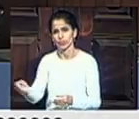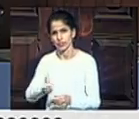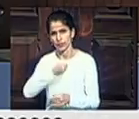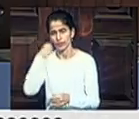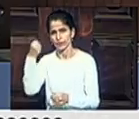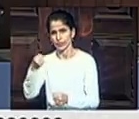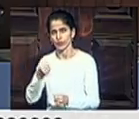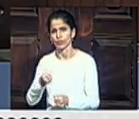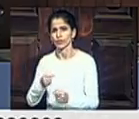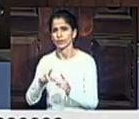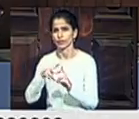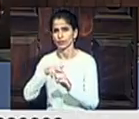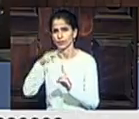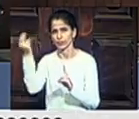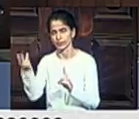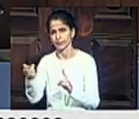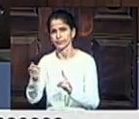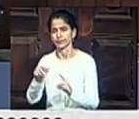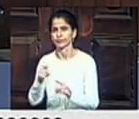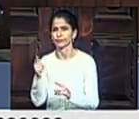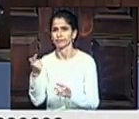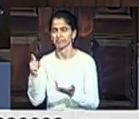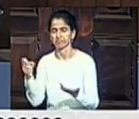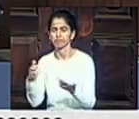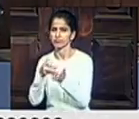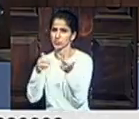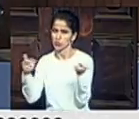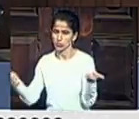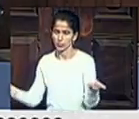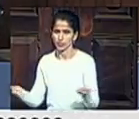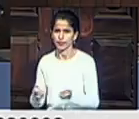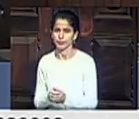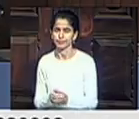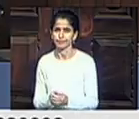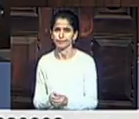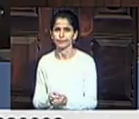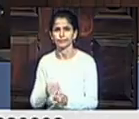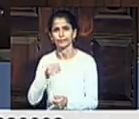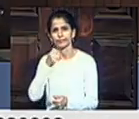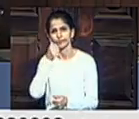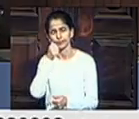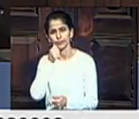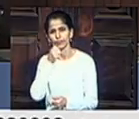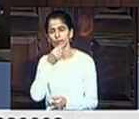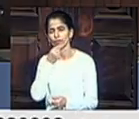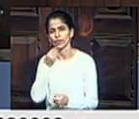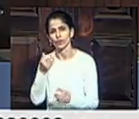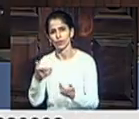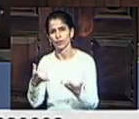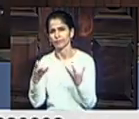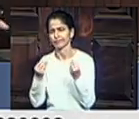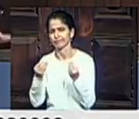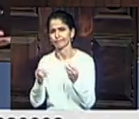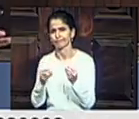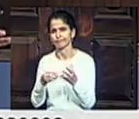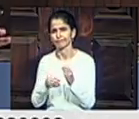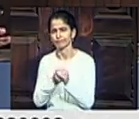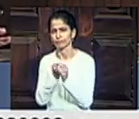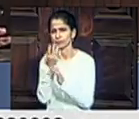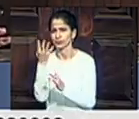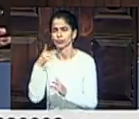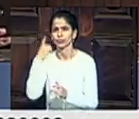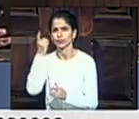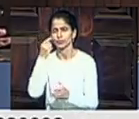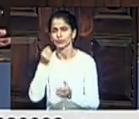cerveja, refrigerante, dentre outros. Senhoras e senhores, vários deputados já vieram